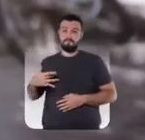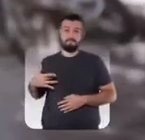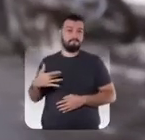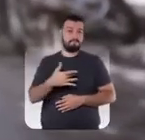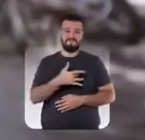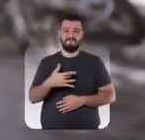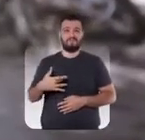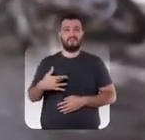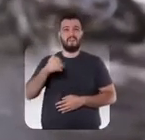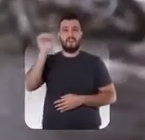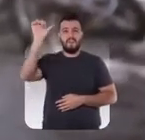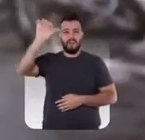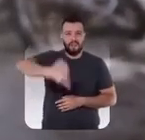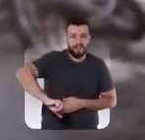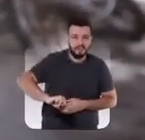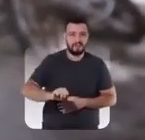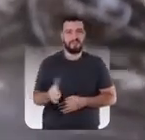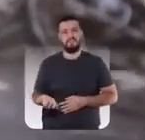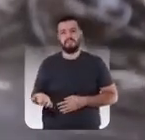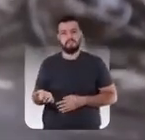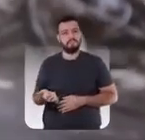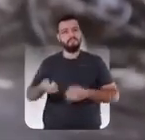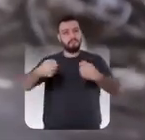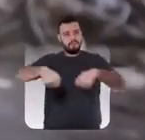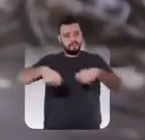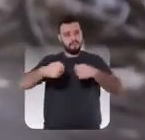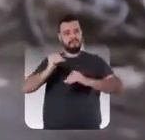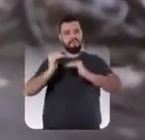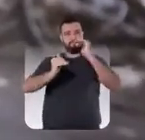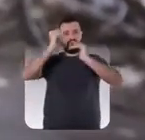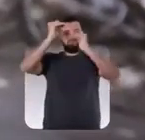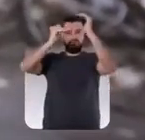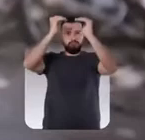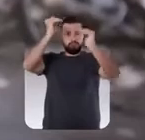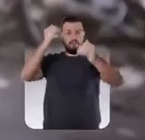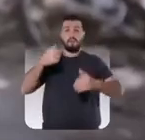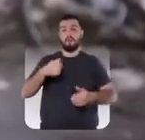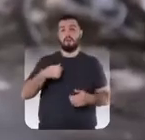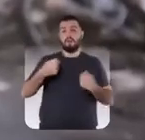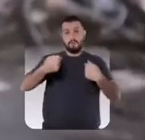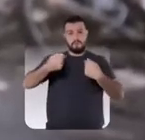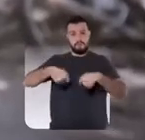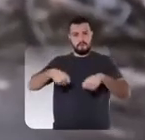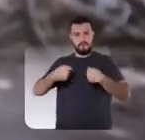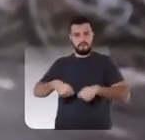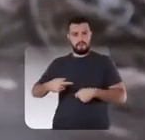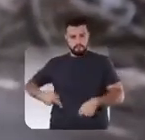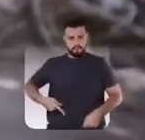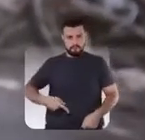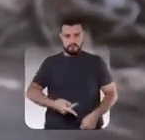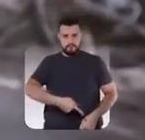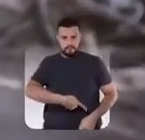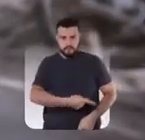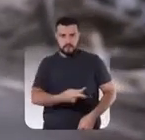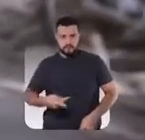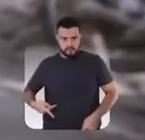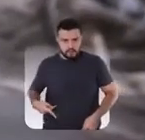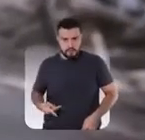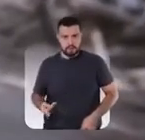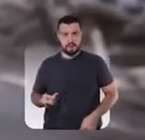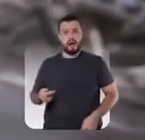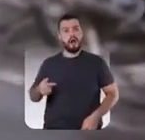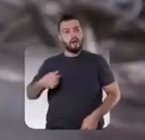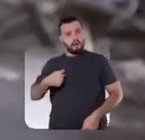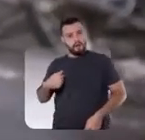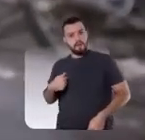particular era muito precária, muito carente. Eu precisei passar por uma cirurgia de esterectomia e fui muito bem